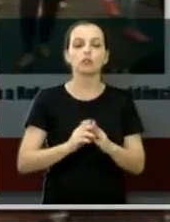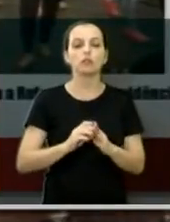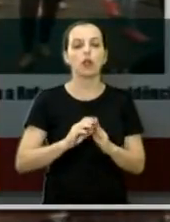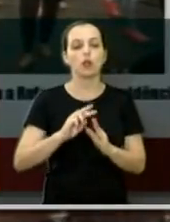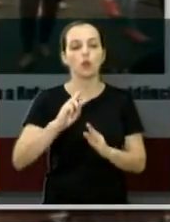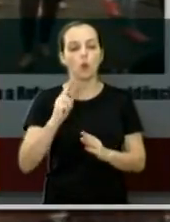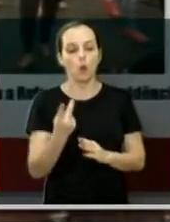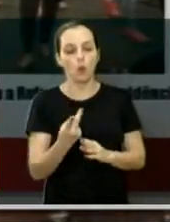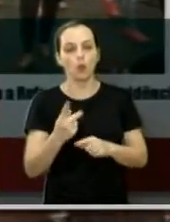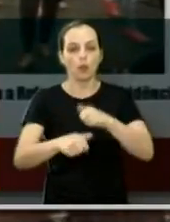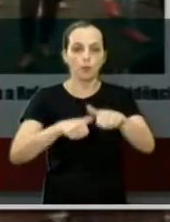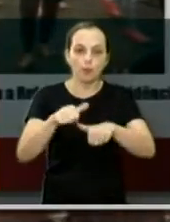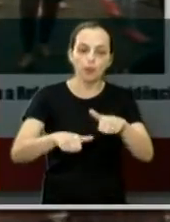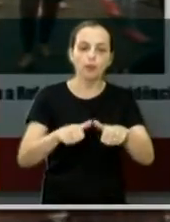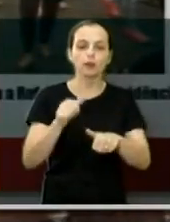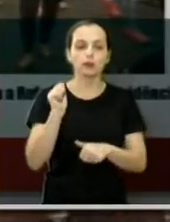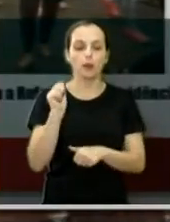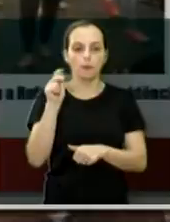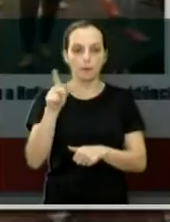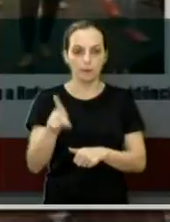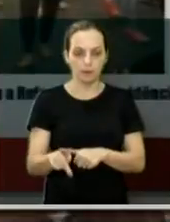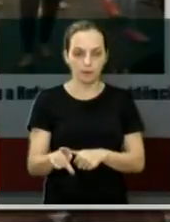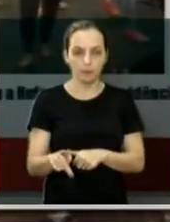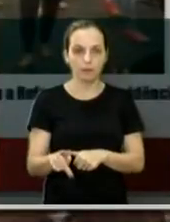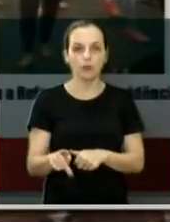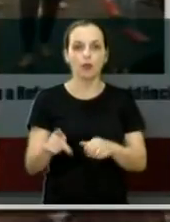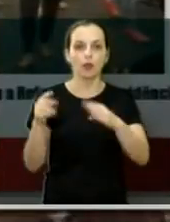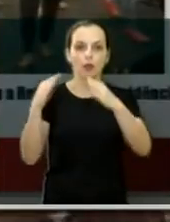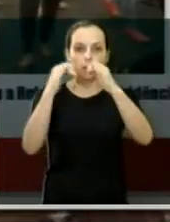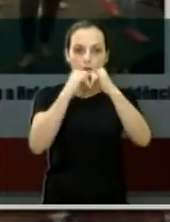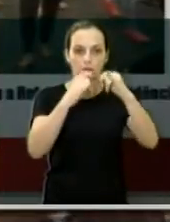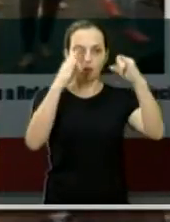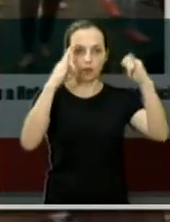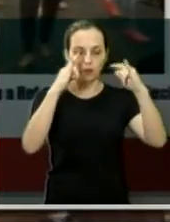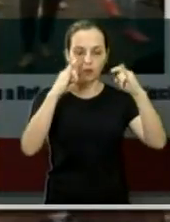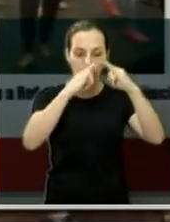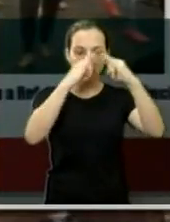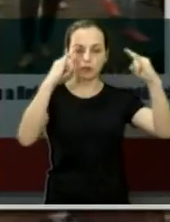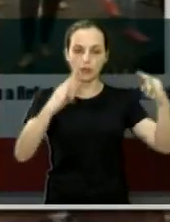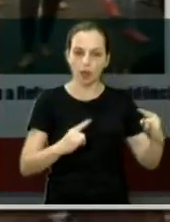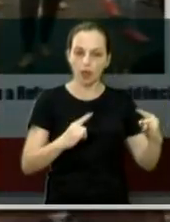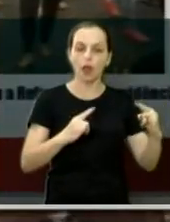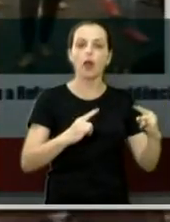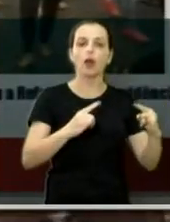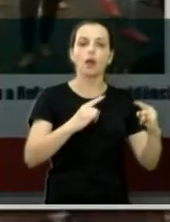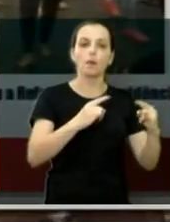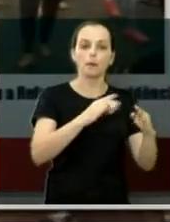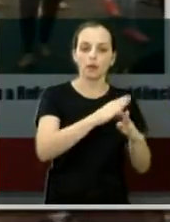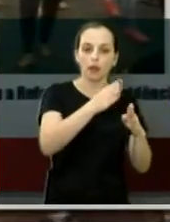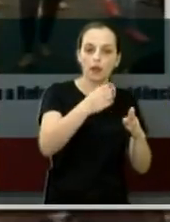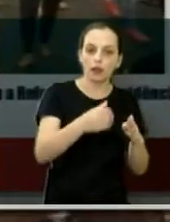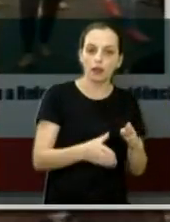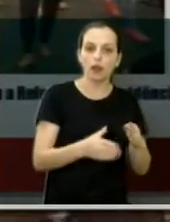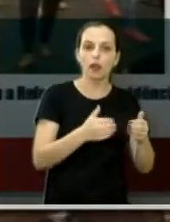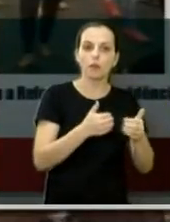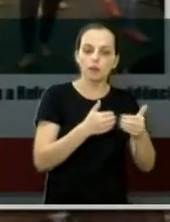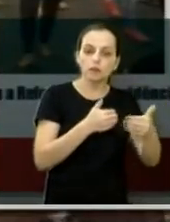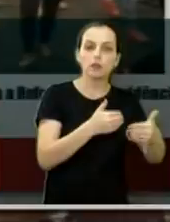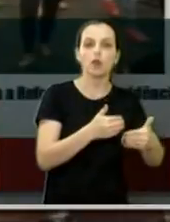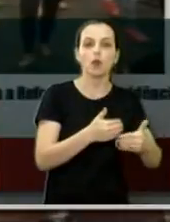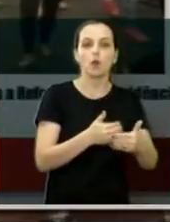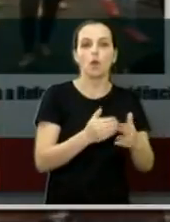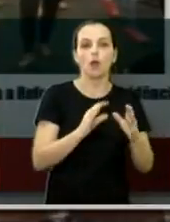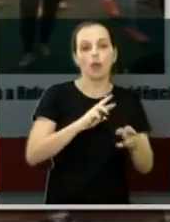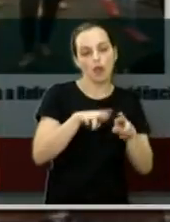da Previdência, né? Fizemos também a nossa barraquinha aí na frente da Câmara, o nosso gabinete na rua. Participei também da reunião com a Comissão da Verdade